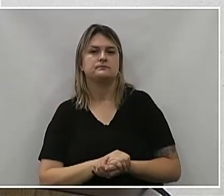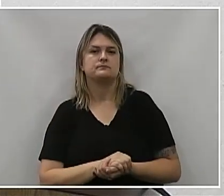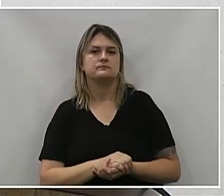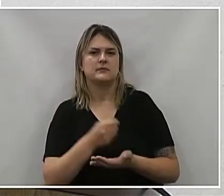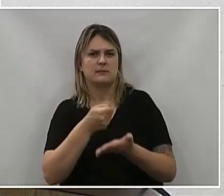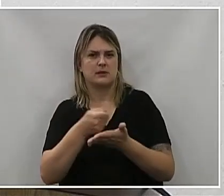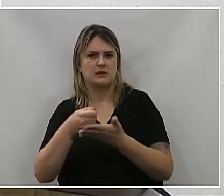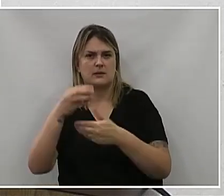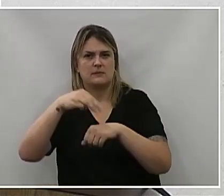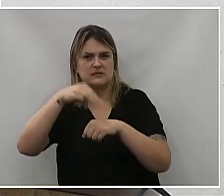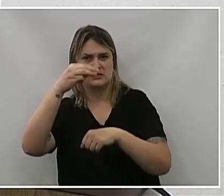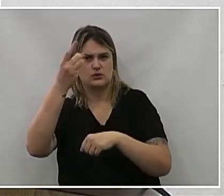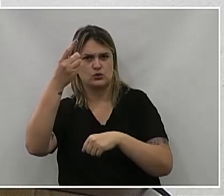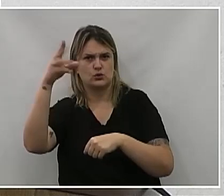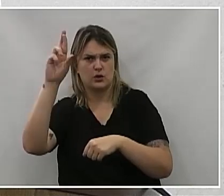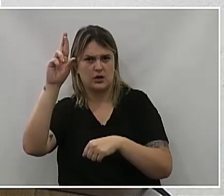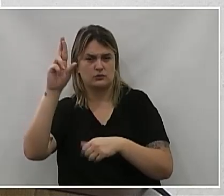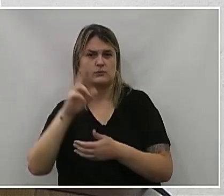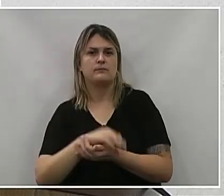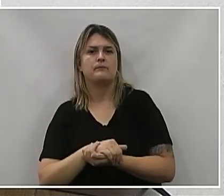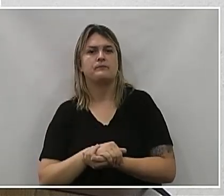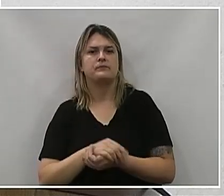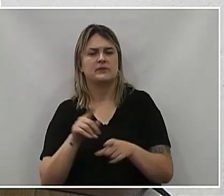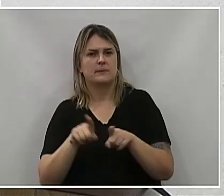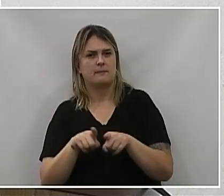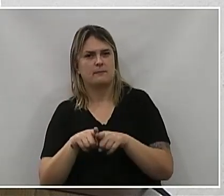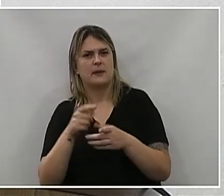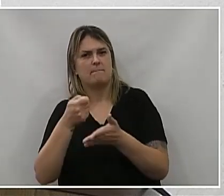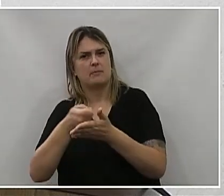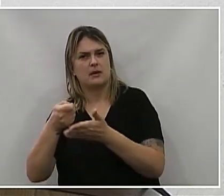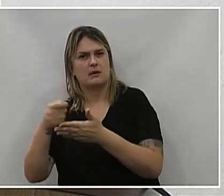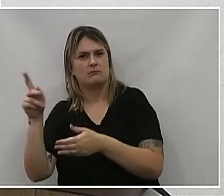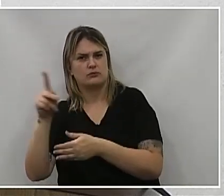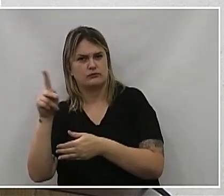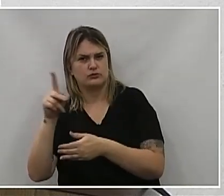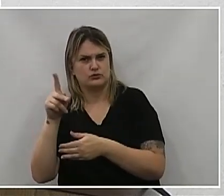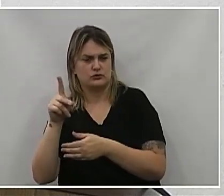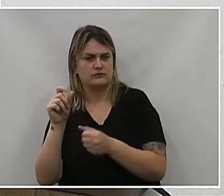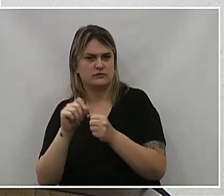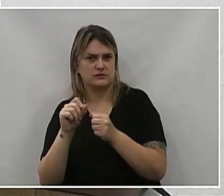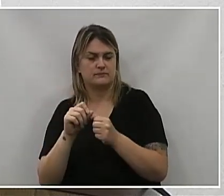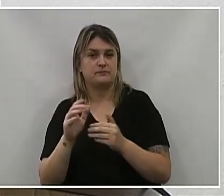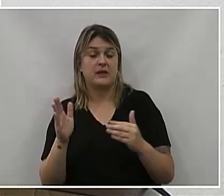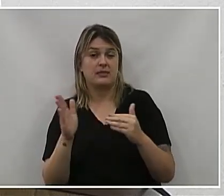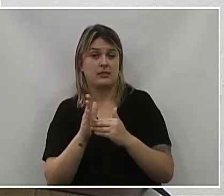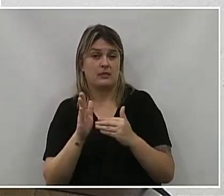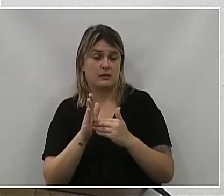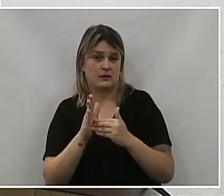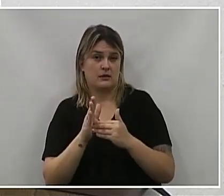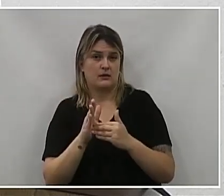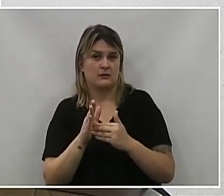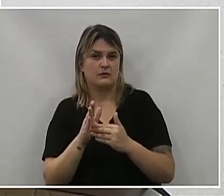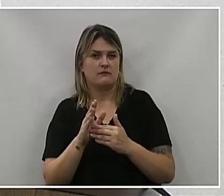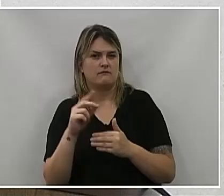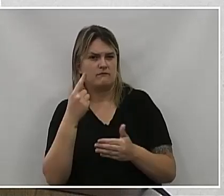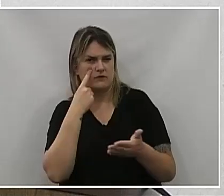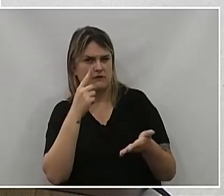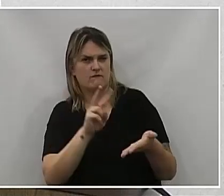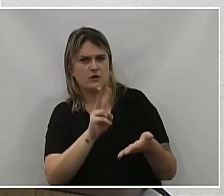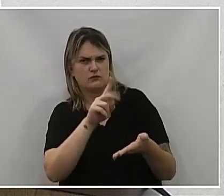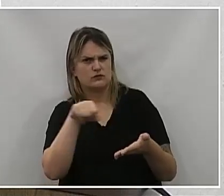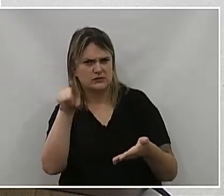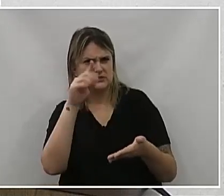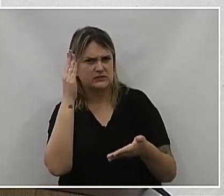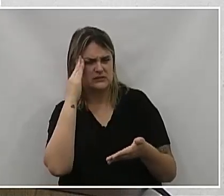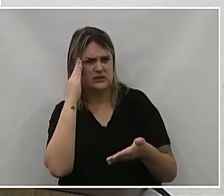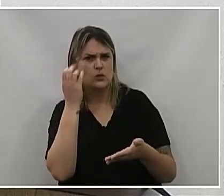Pagamento de mestrados, doutorados e diárias para os professores realizarem. Até aqui, essa questão de valor é só para vocês